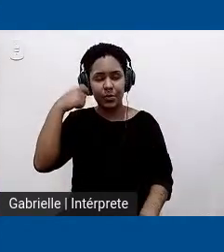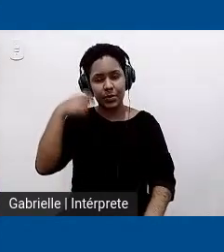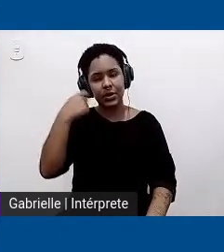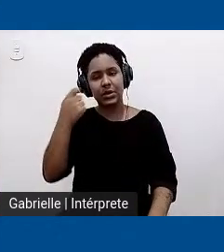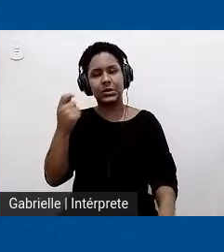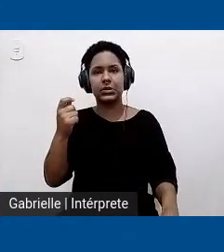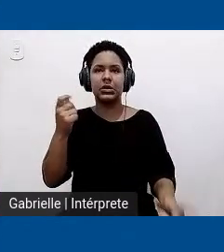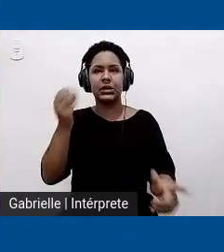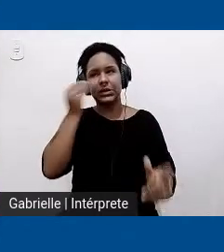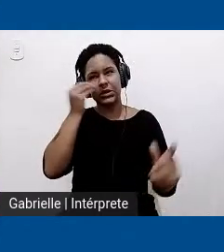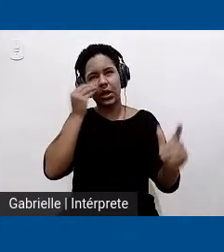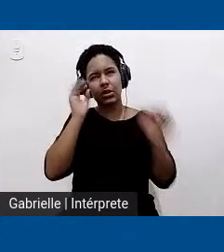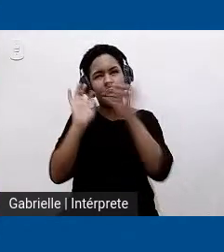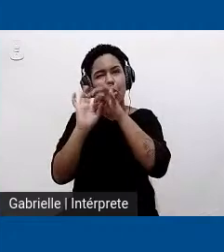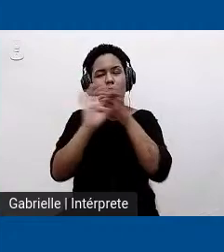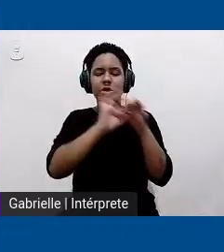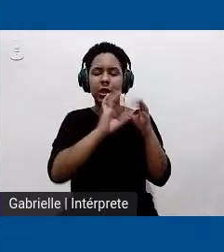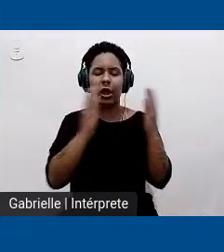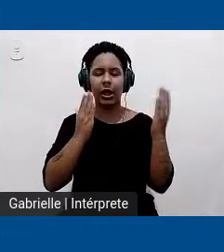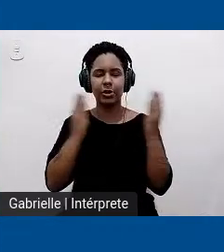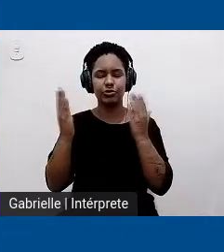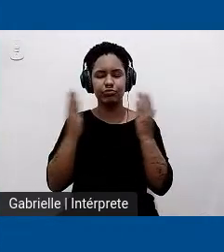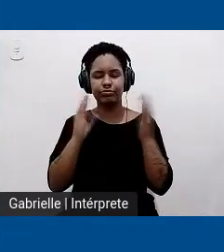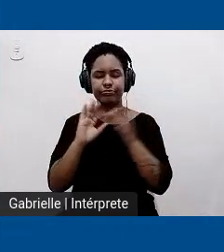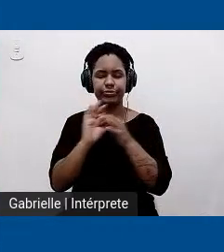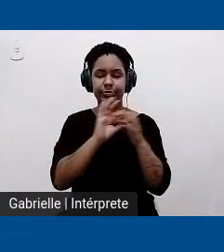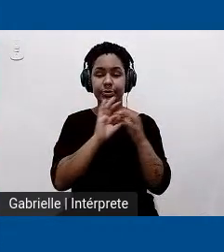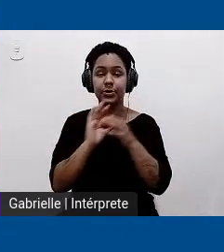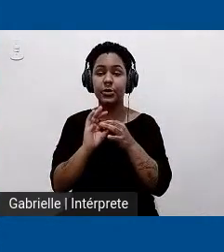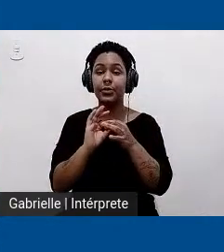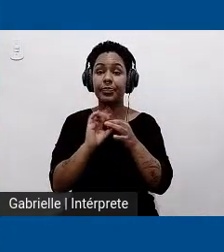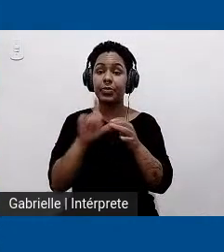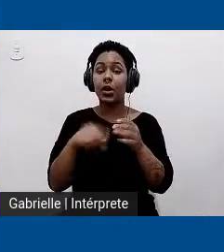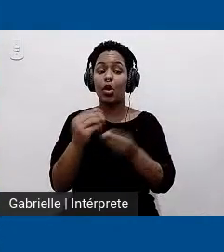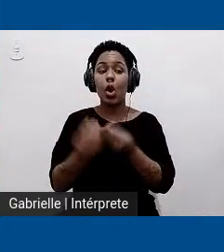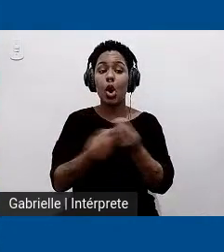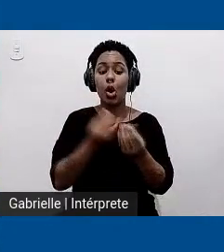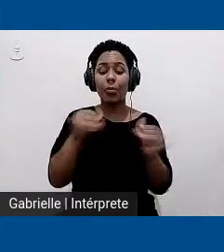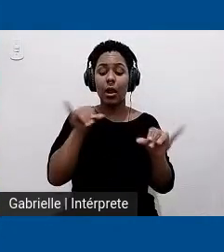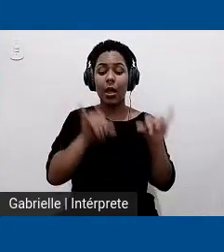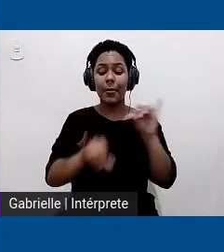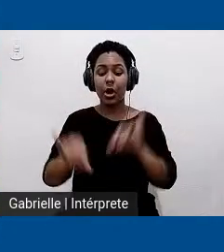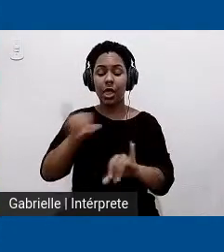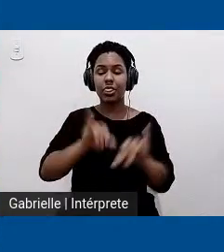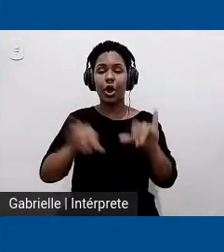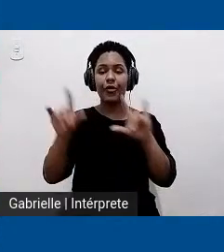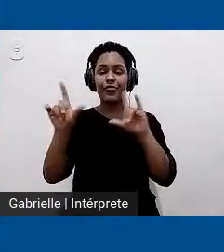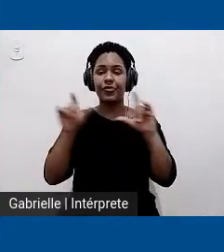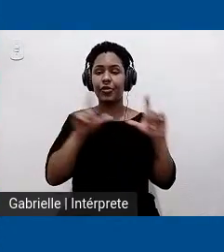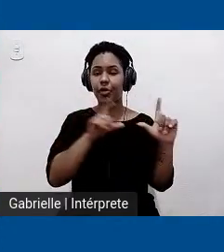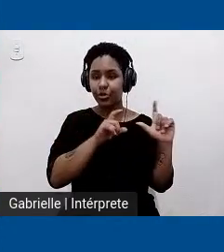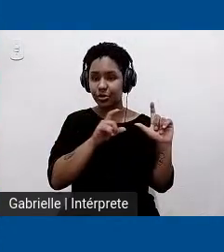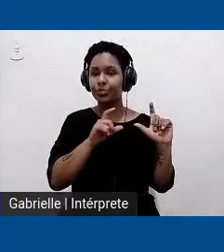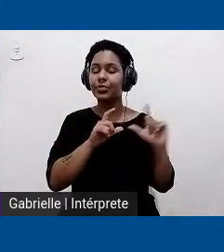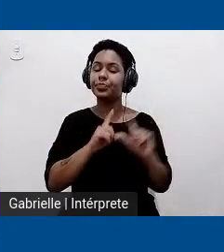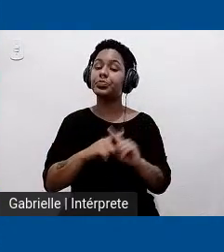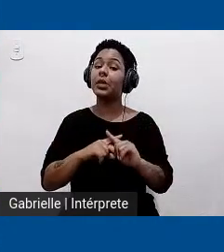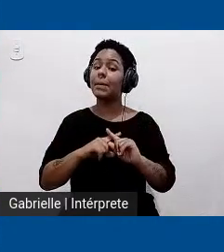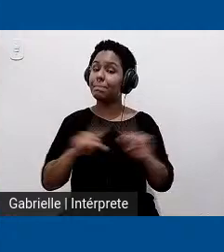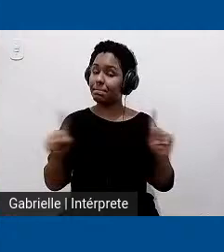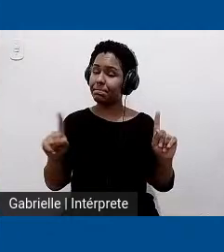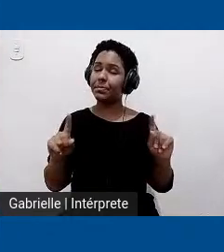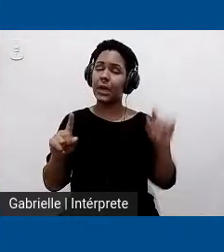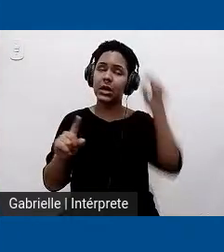fazer um contexto de época, assim, o funcionamento de um laboratório fotográfico, né? Mas há